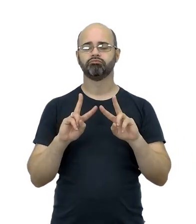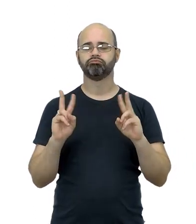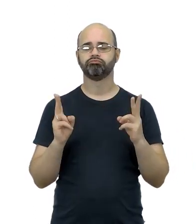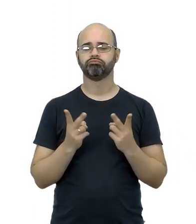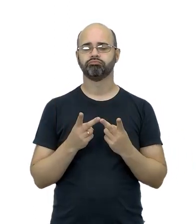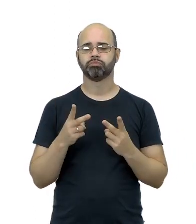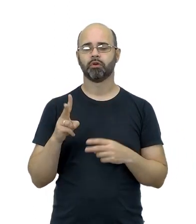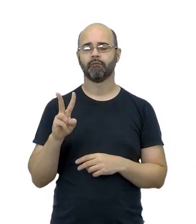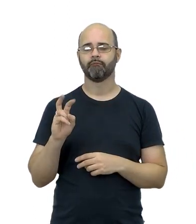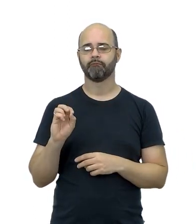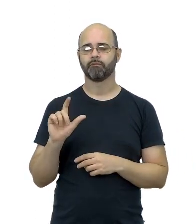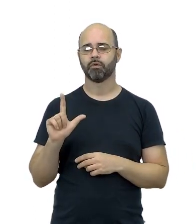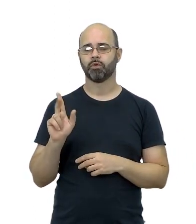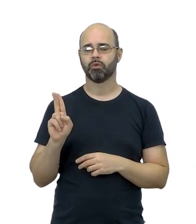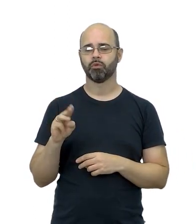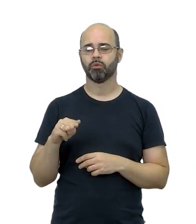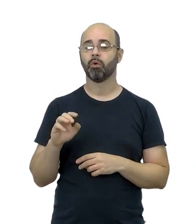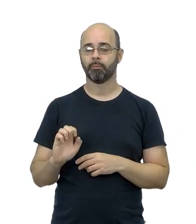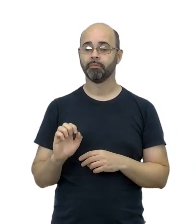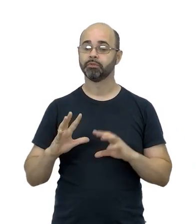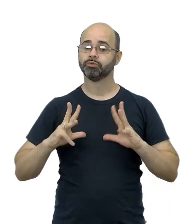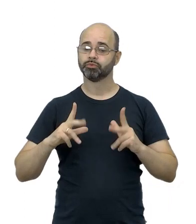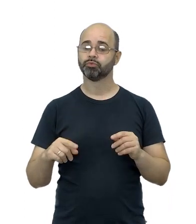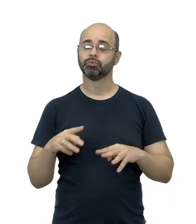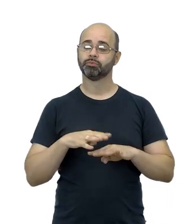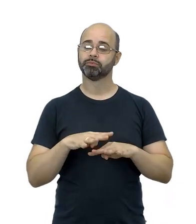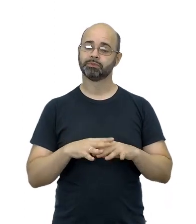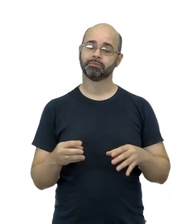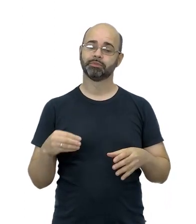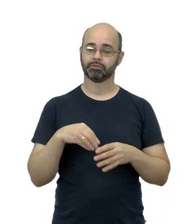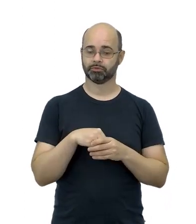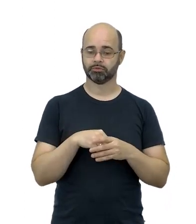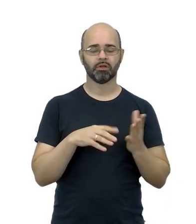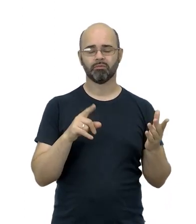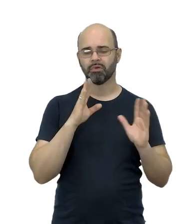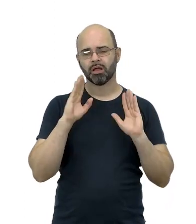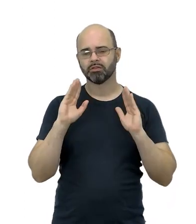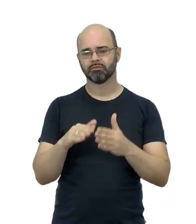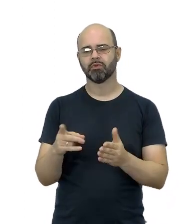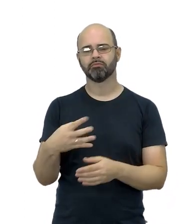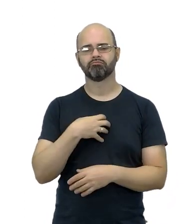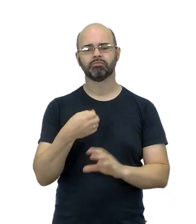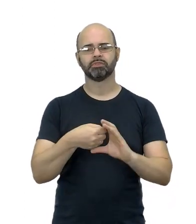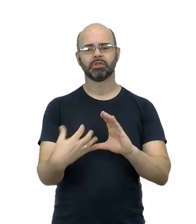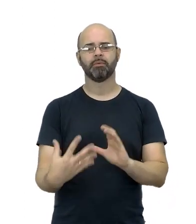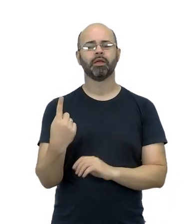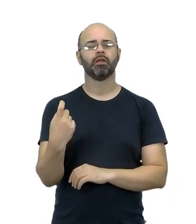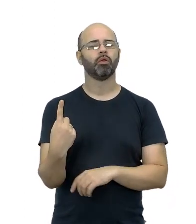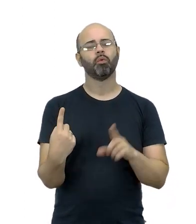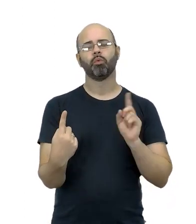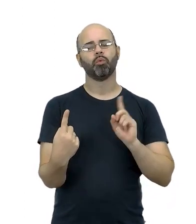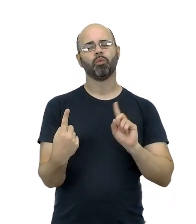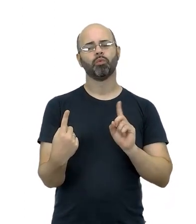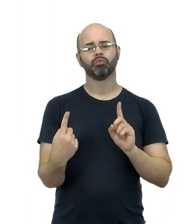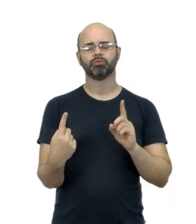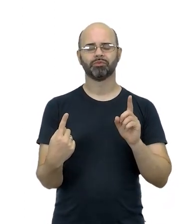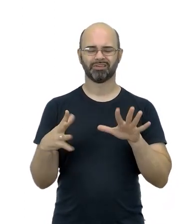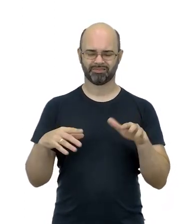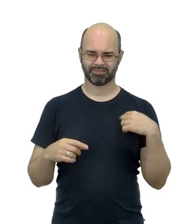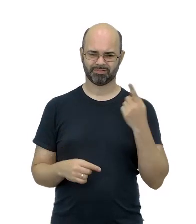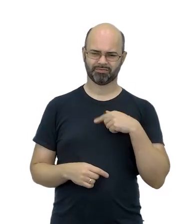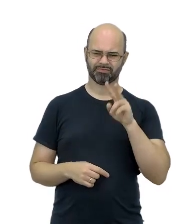a aprendizagem da própria matemática, não focando num único aspecto, que muitas vezes a gente olha